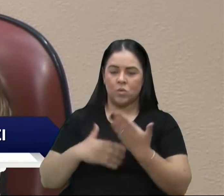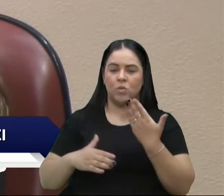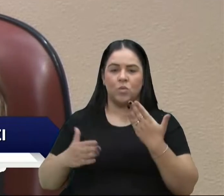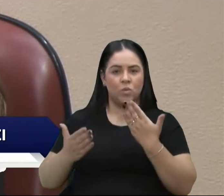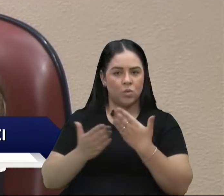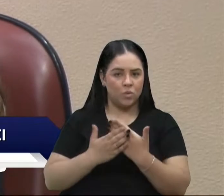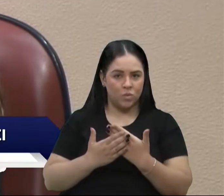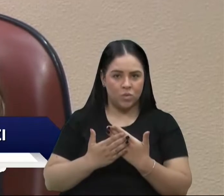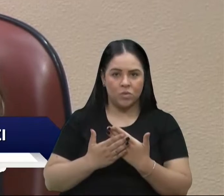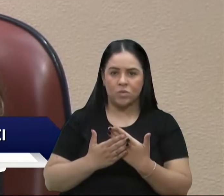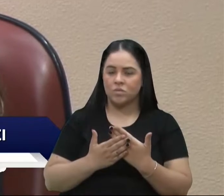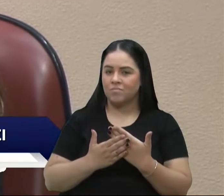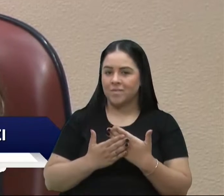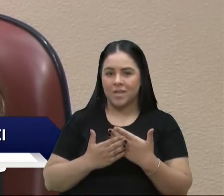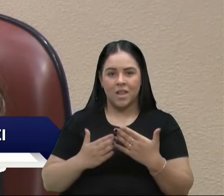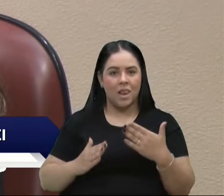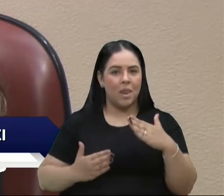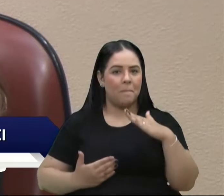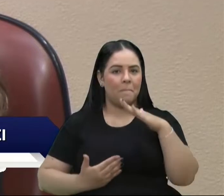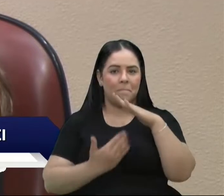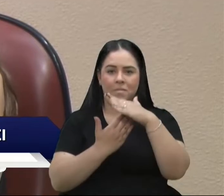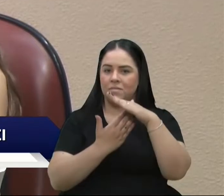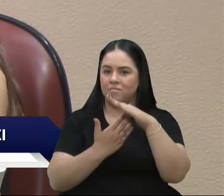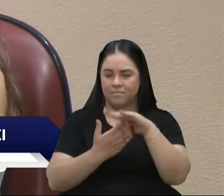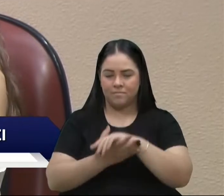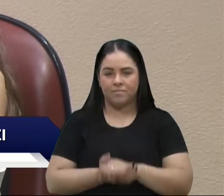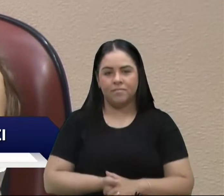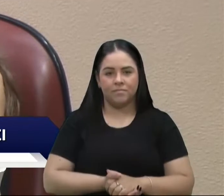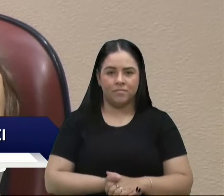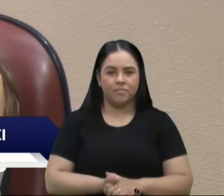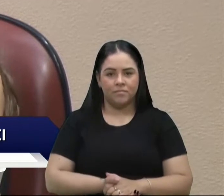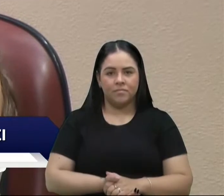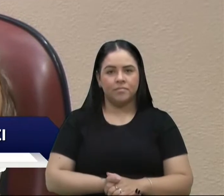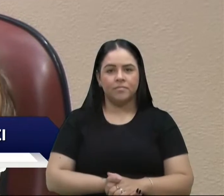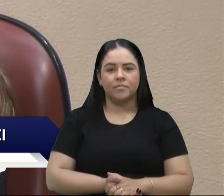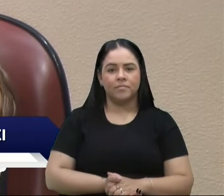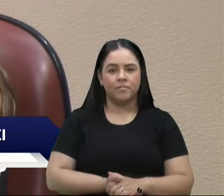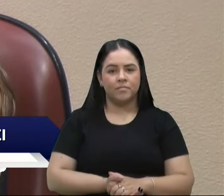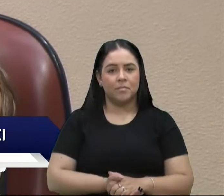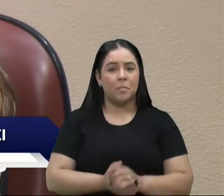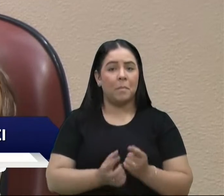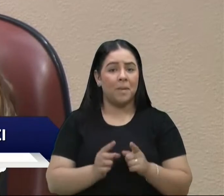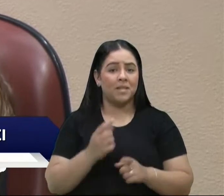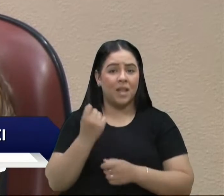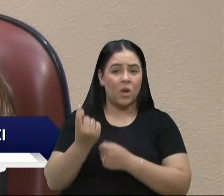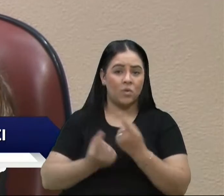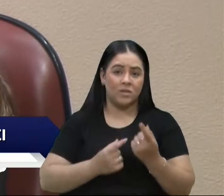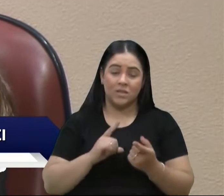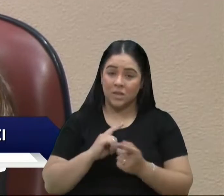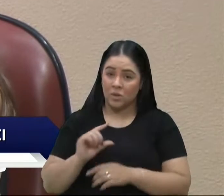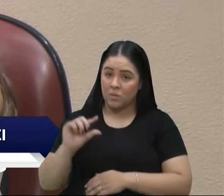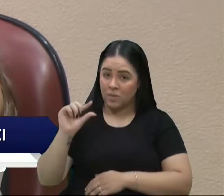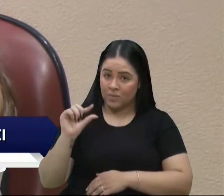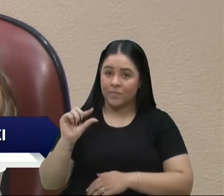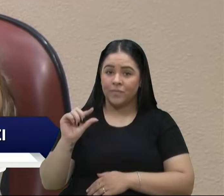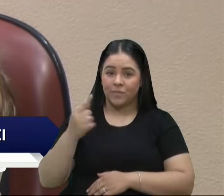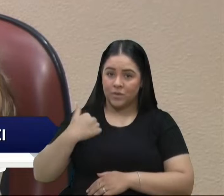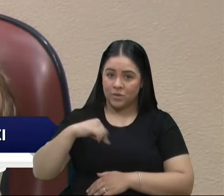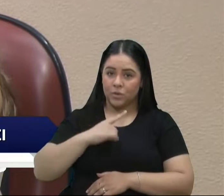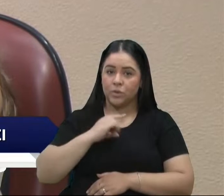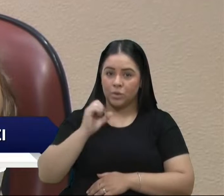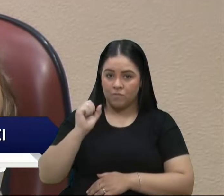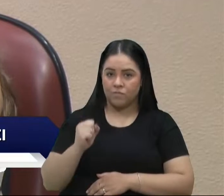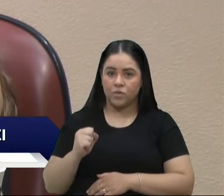totalmente extrapolados. Enquanto outras instituições ainda têm um pouquinho de saldo que a gente